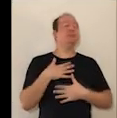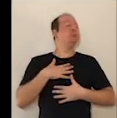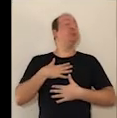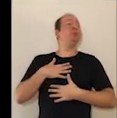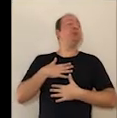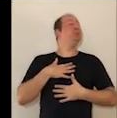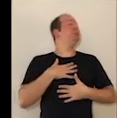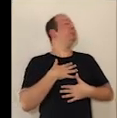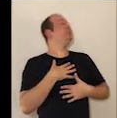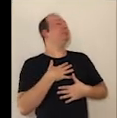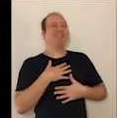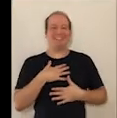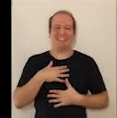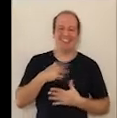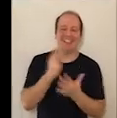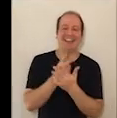ouvidos.